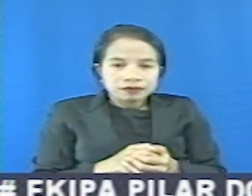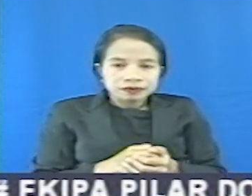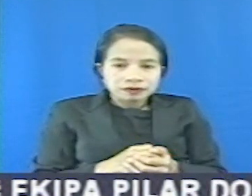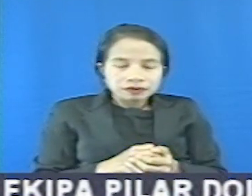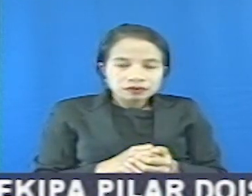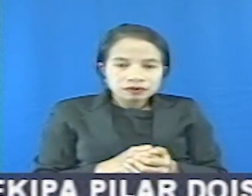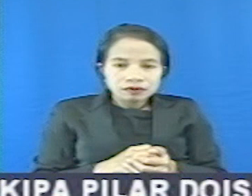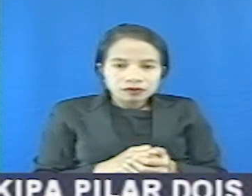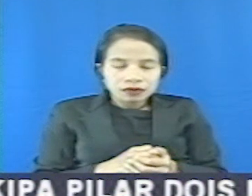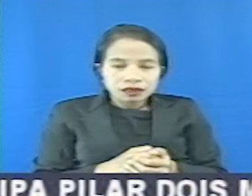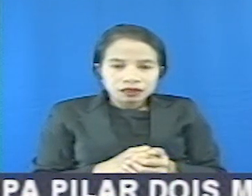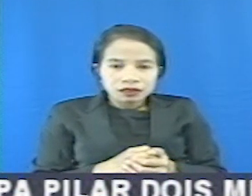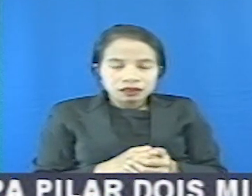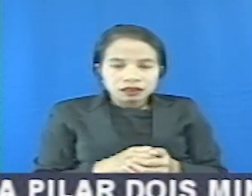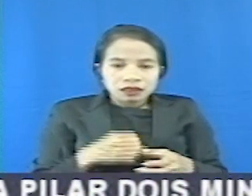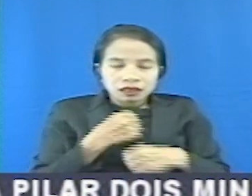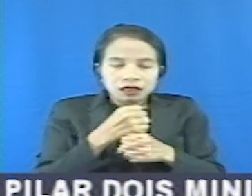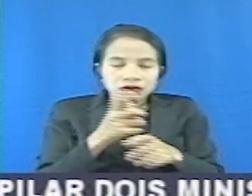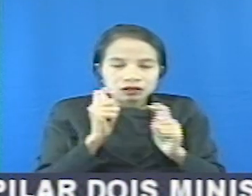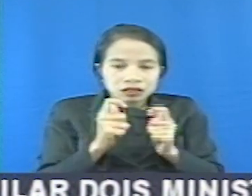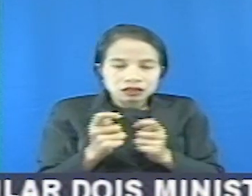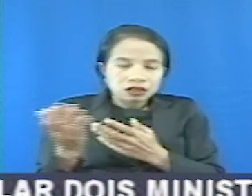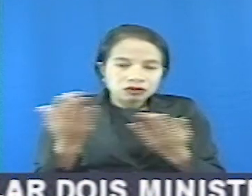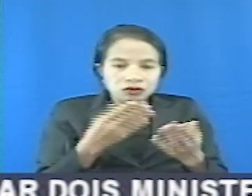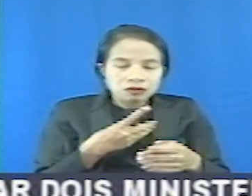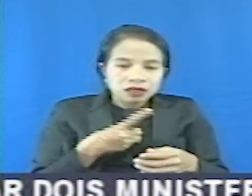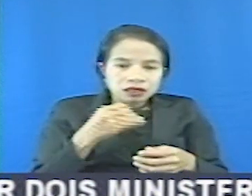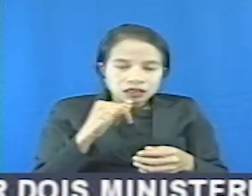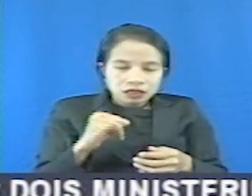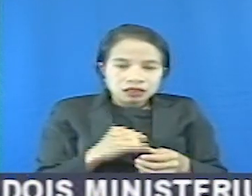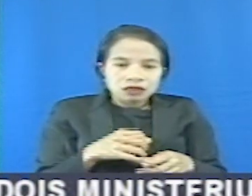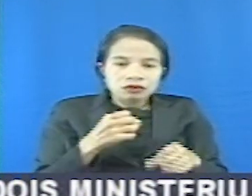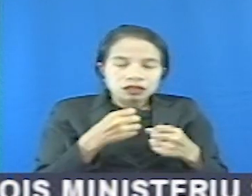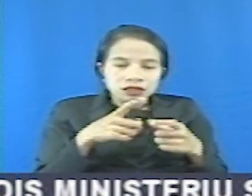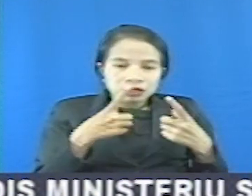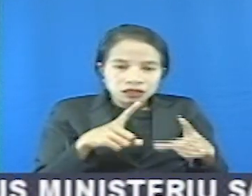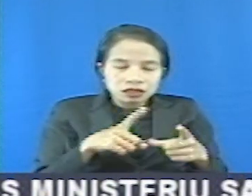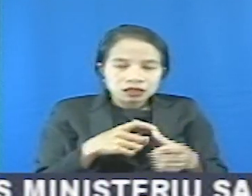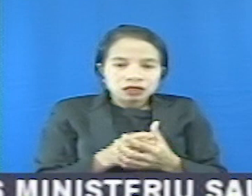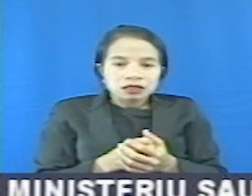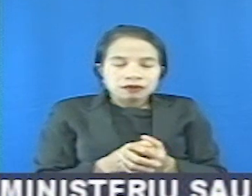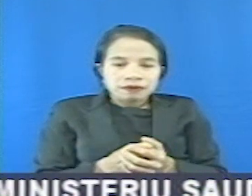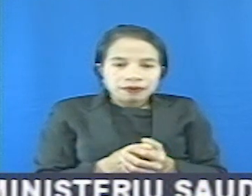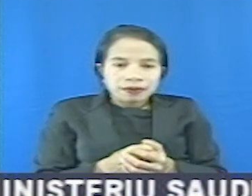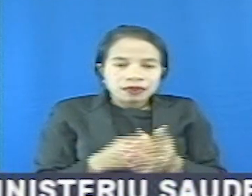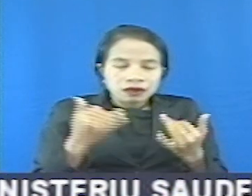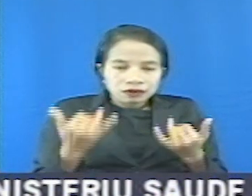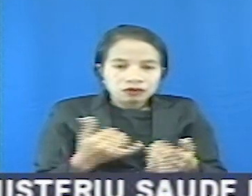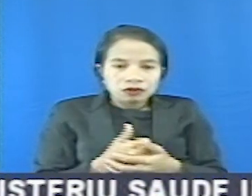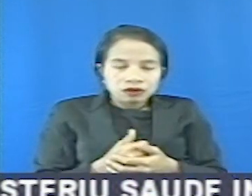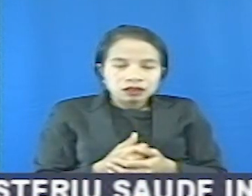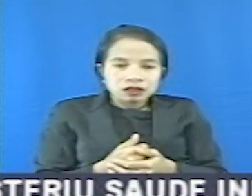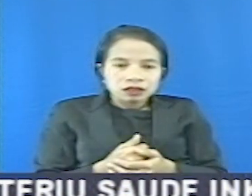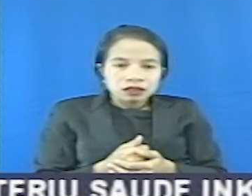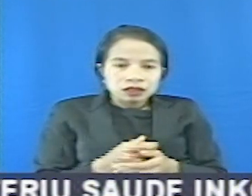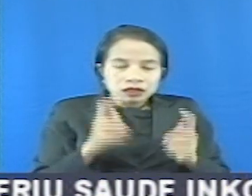buku asai amoster para tu lurba ya dila alo jamin asam. Asal amoster mana hilal? Oh ini asai mana insan